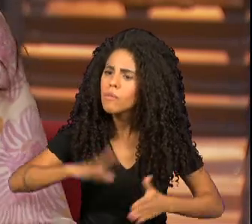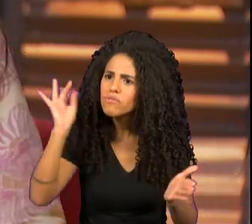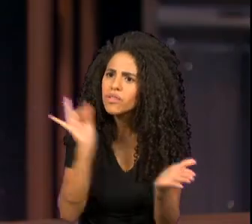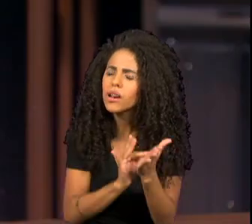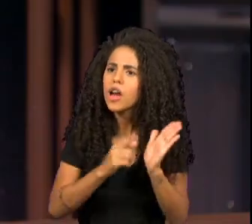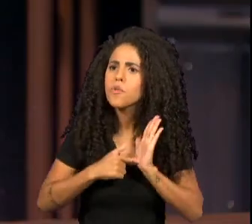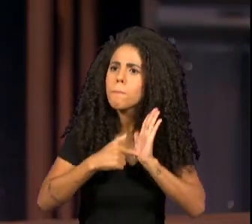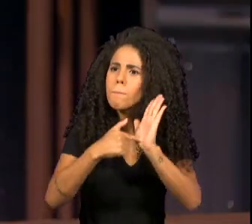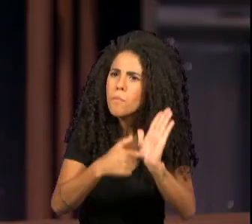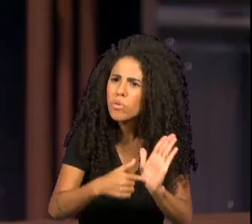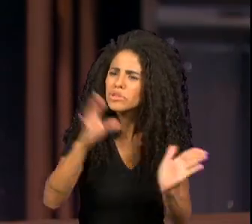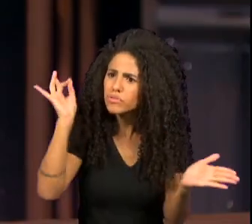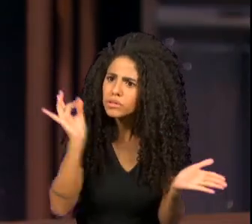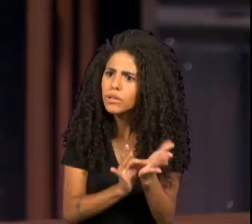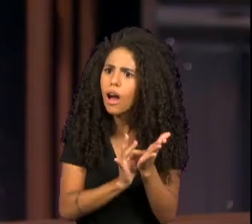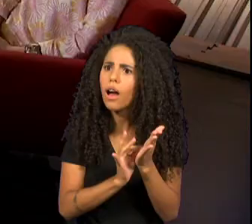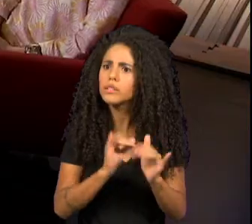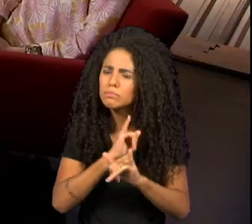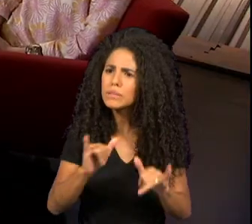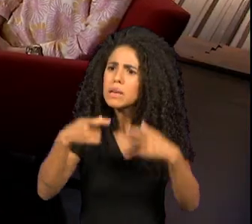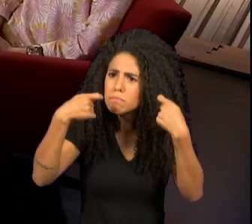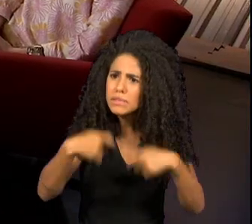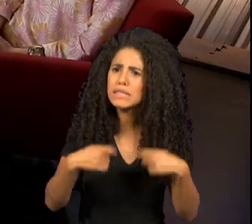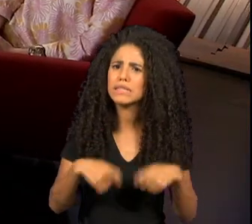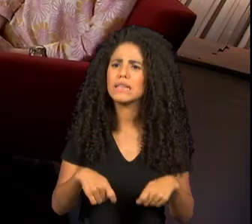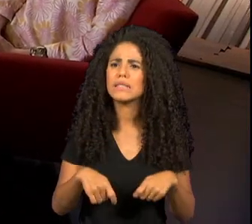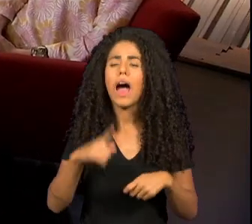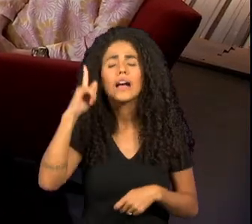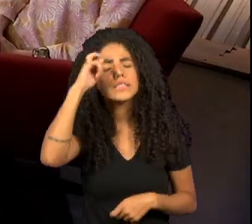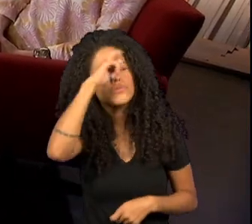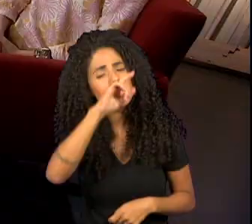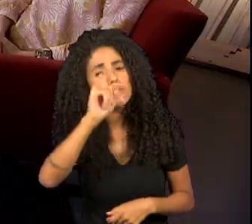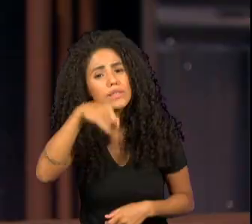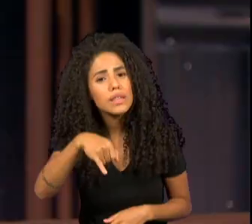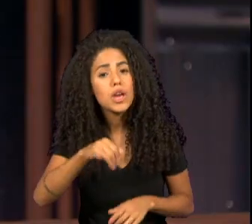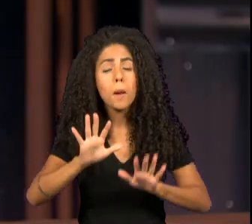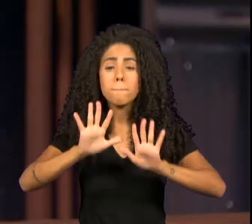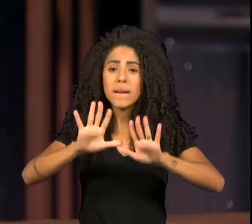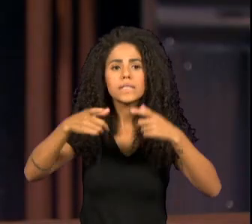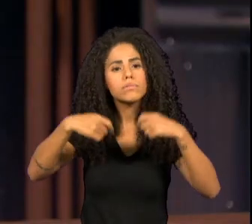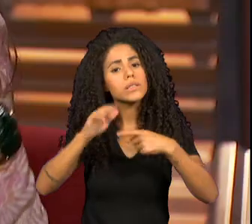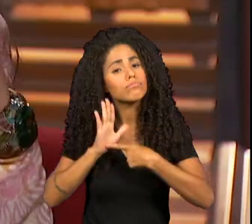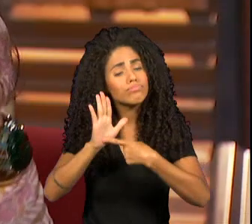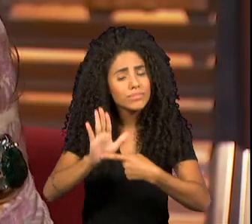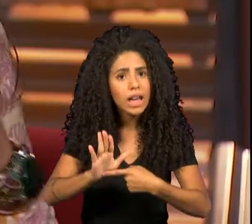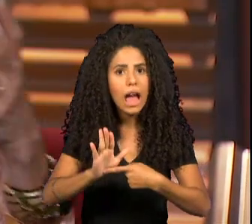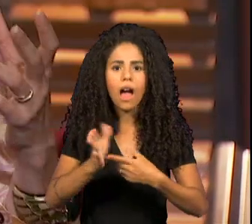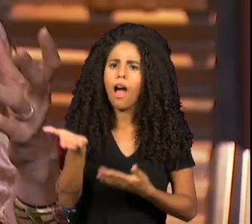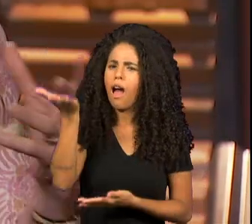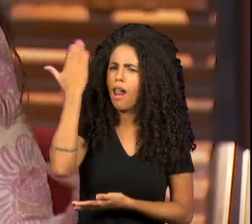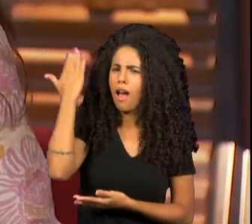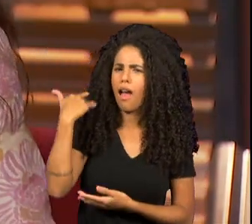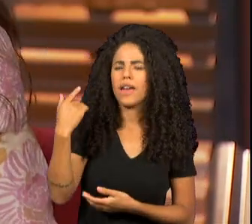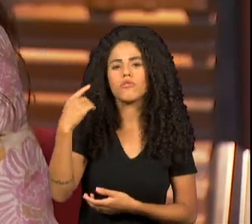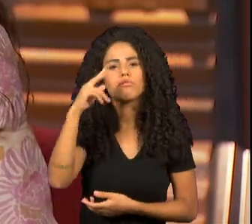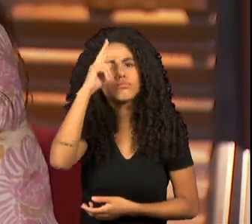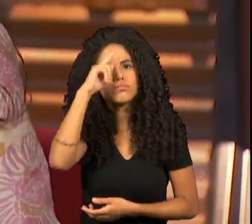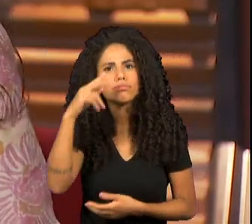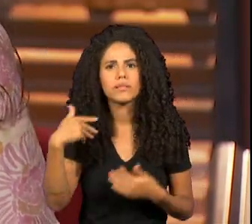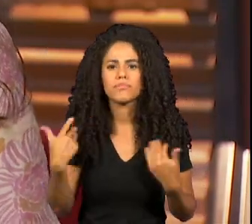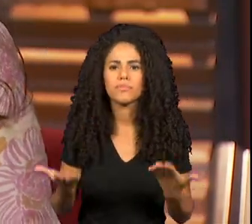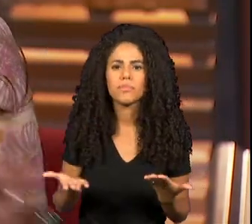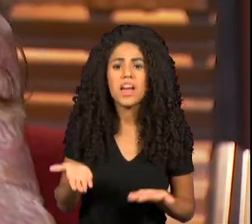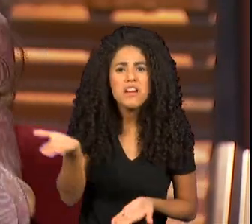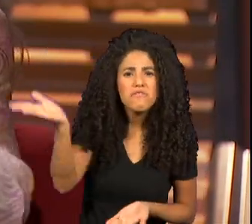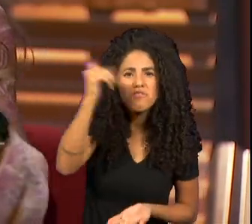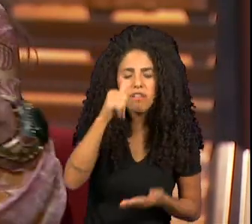gente é parada é muito parada forte forte eu Antigamente eu dizer assim tá